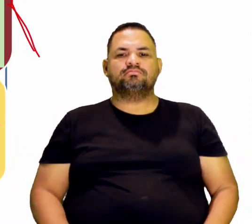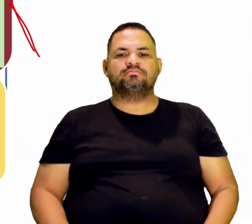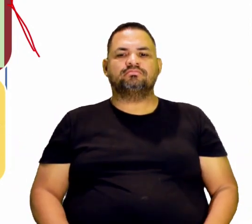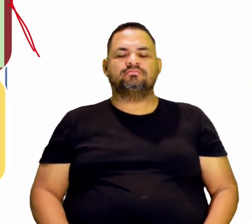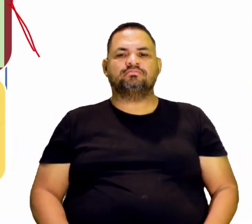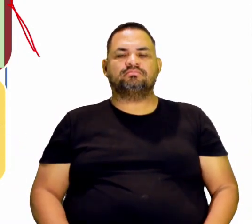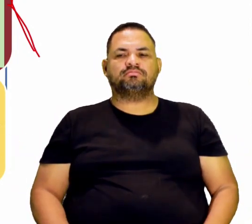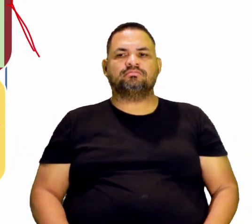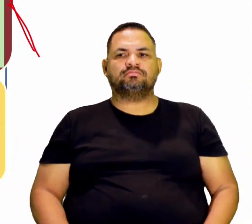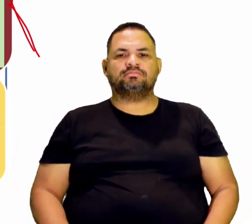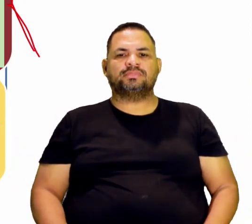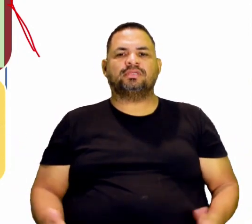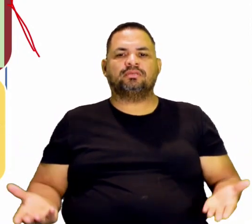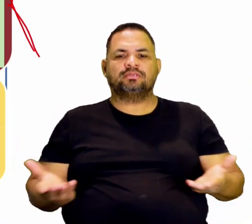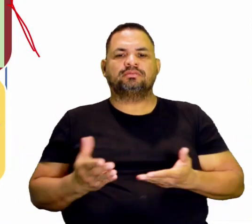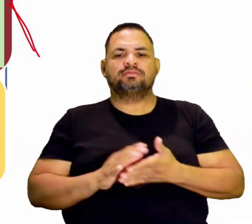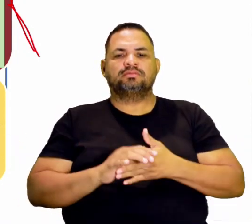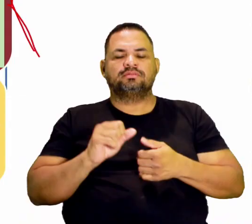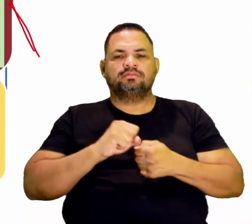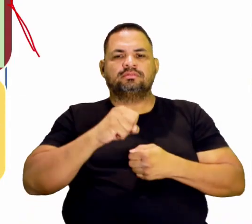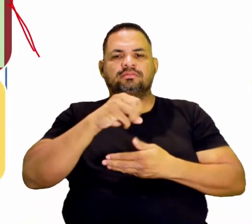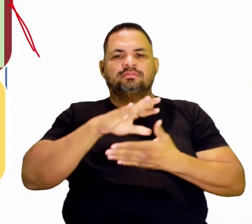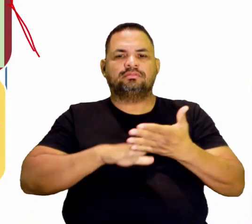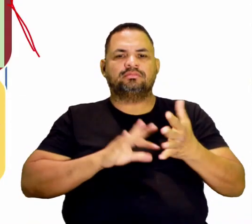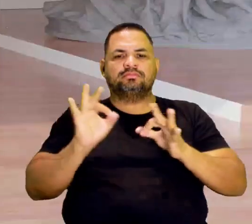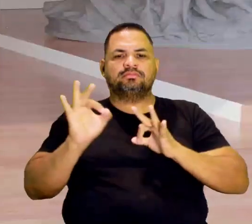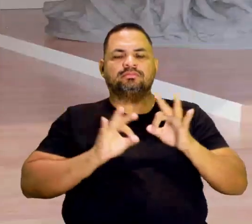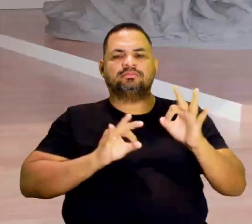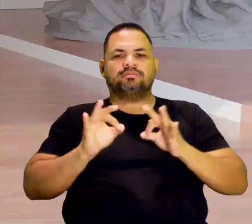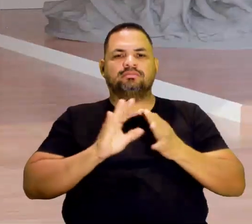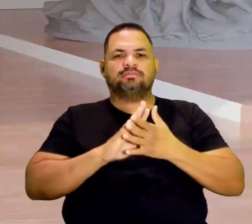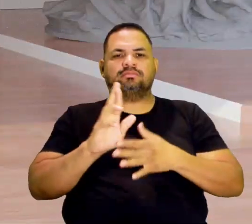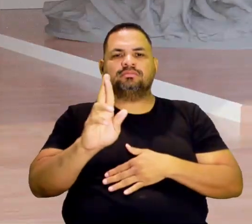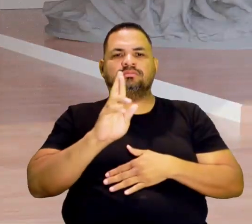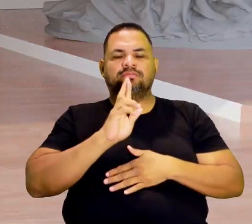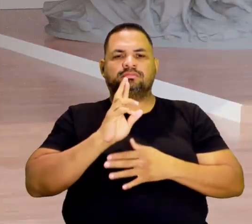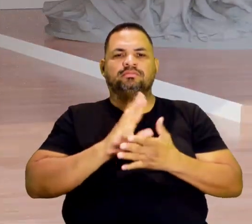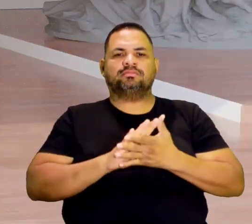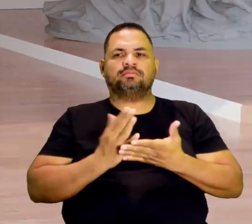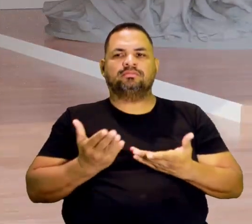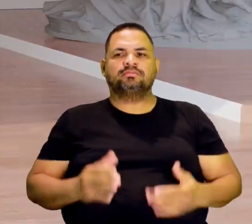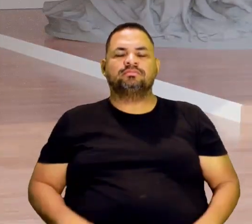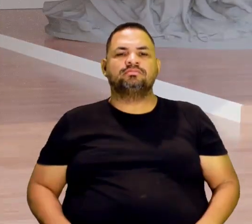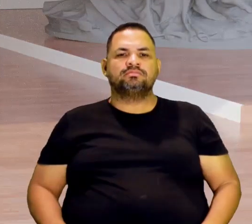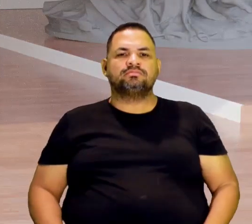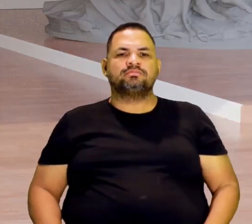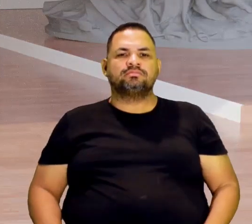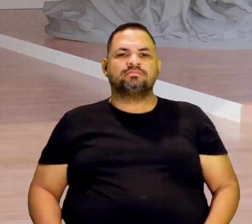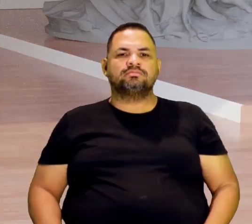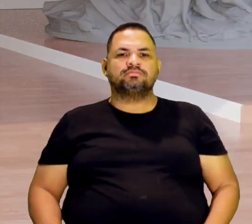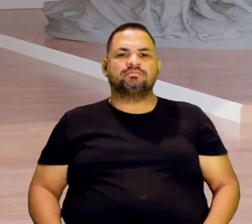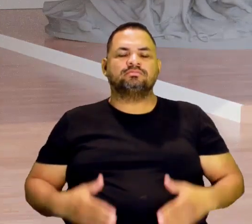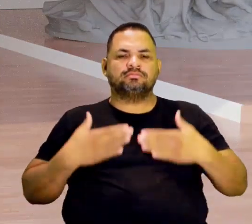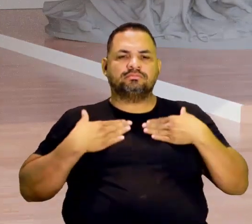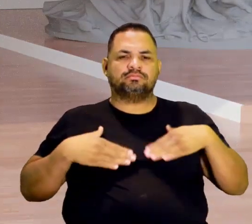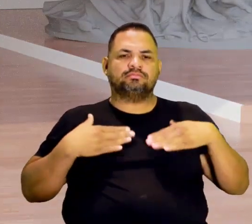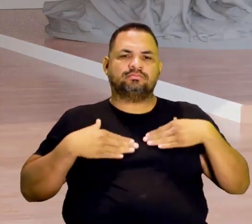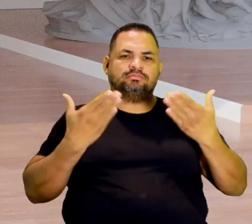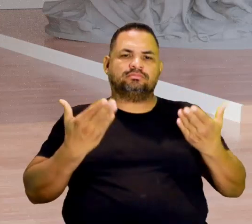para as nossas atividades, né? Vamos nos preparar para responder de uma maneira bem